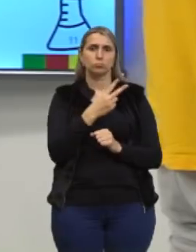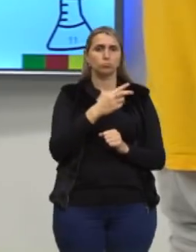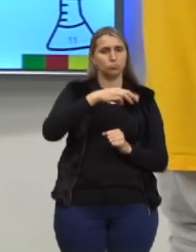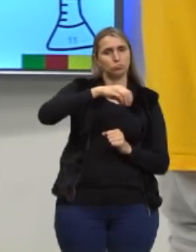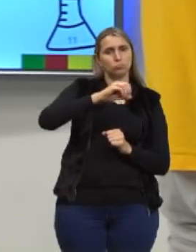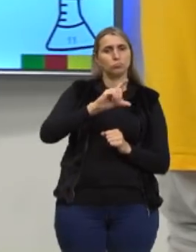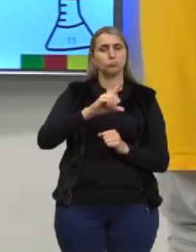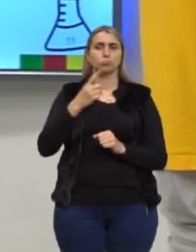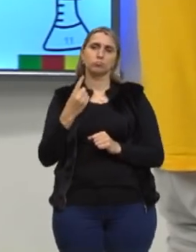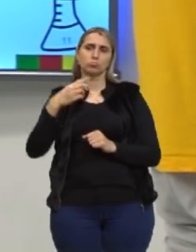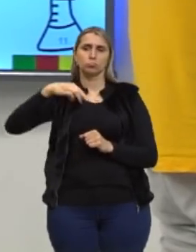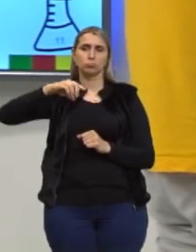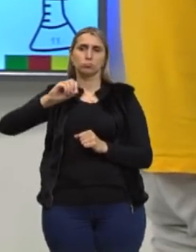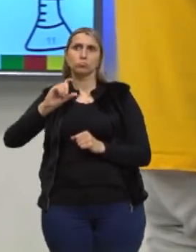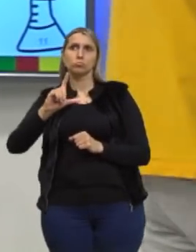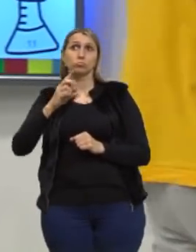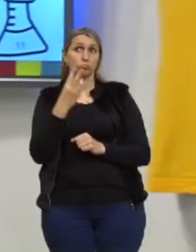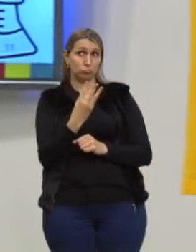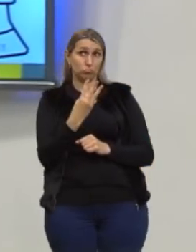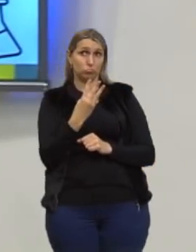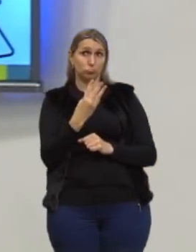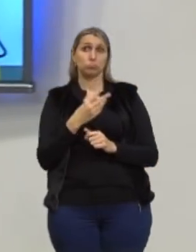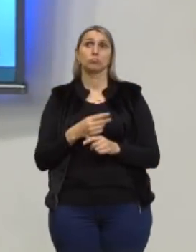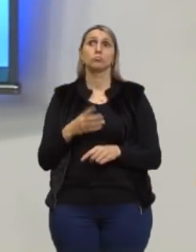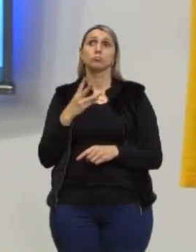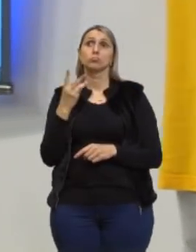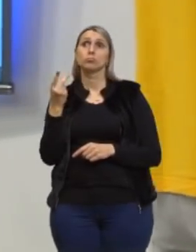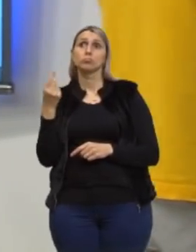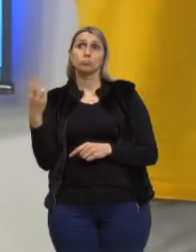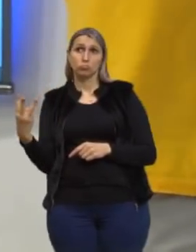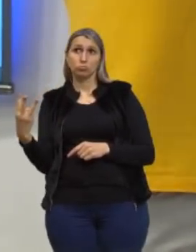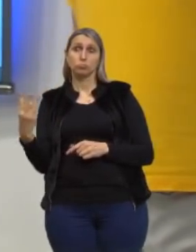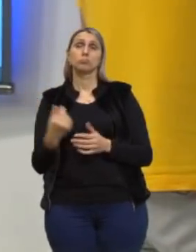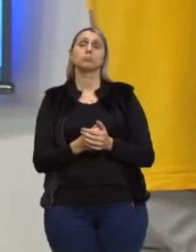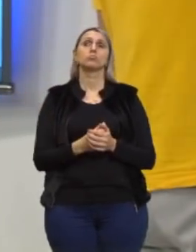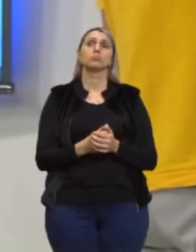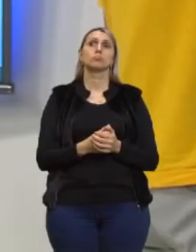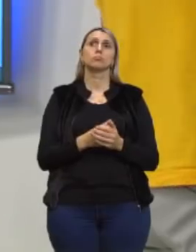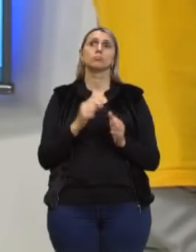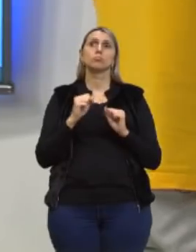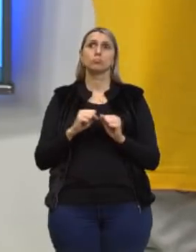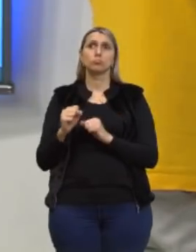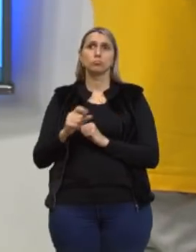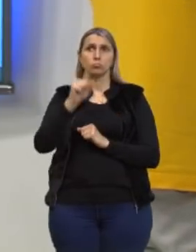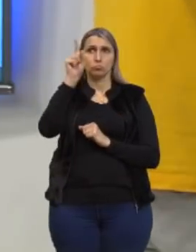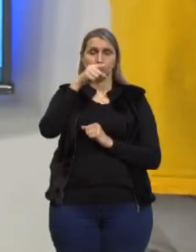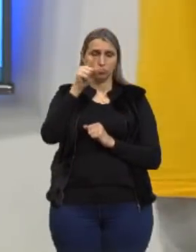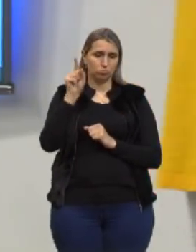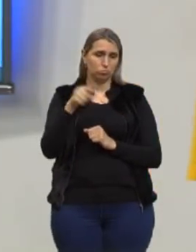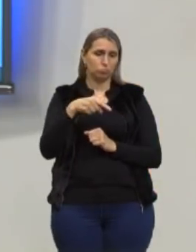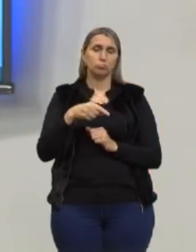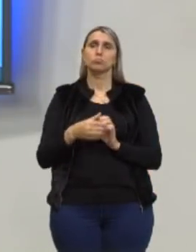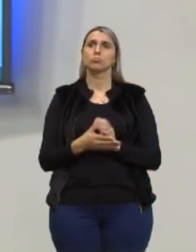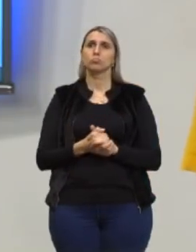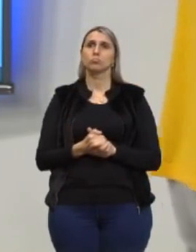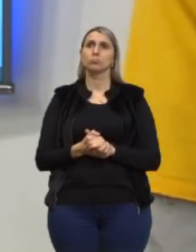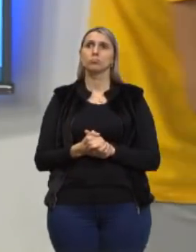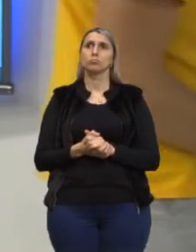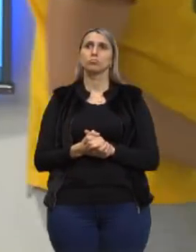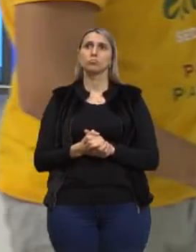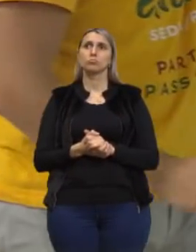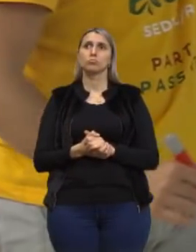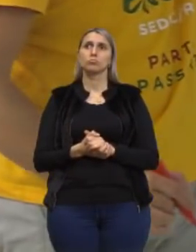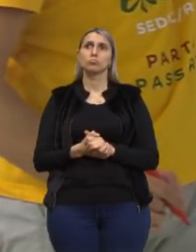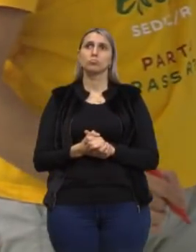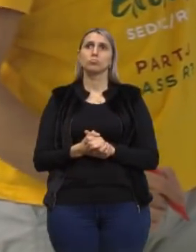aqui e uma ok vai fechar três mouse enquanto eu tenho aqui 3 mols então eu posso cortar esse com esse